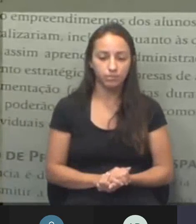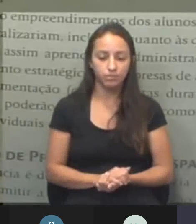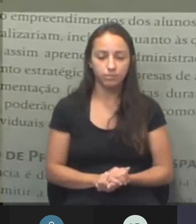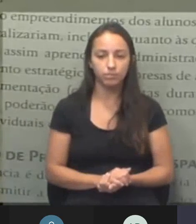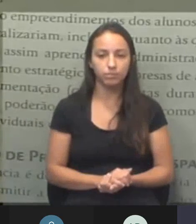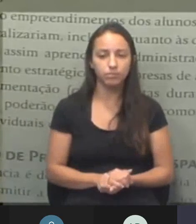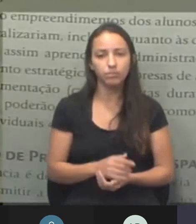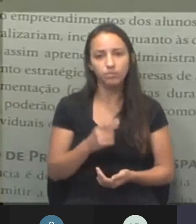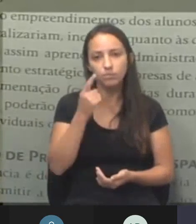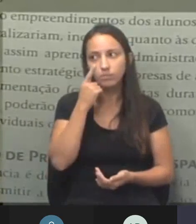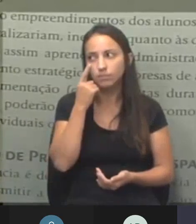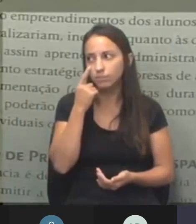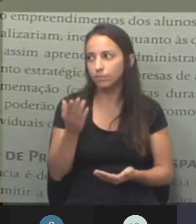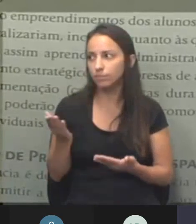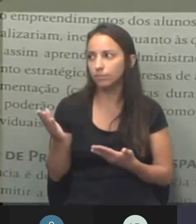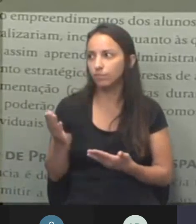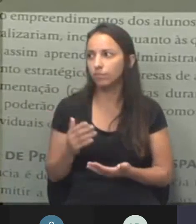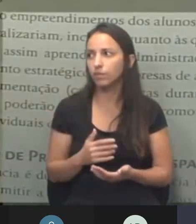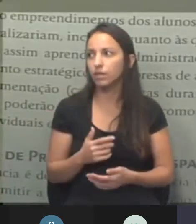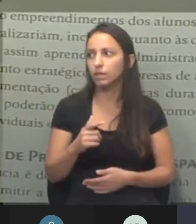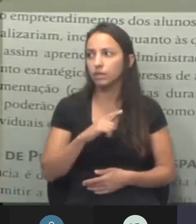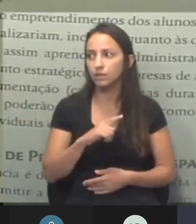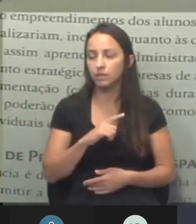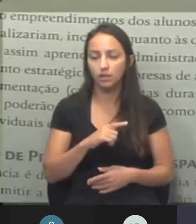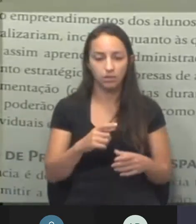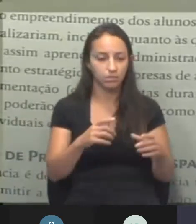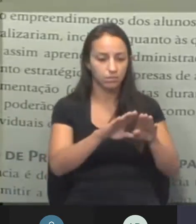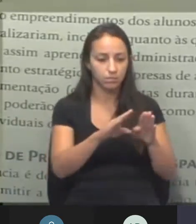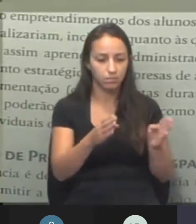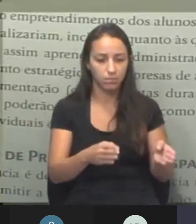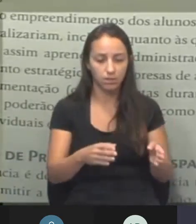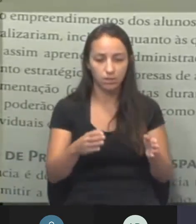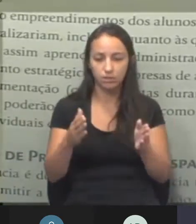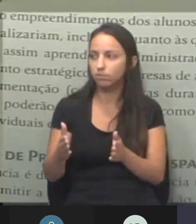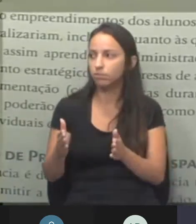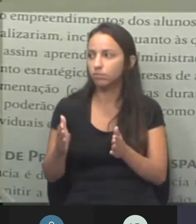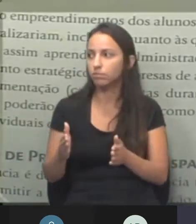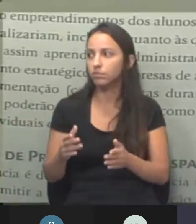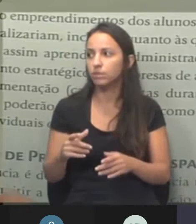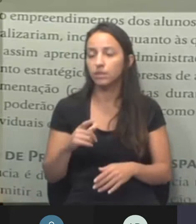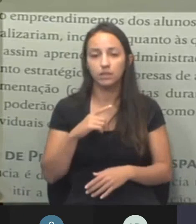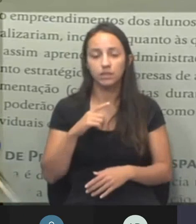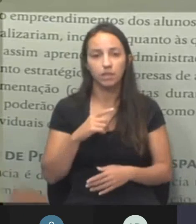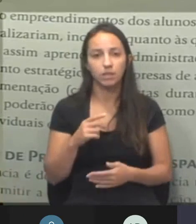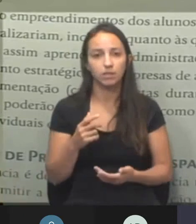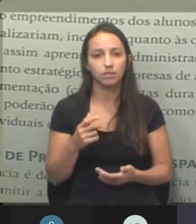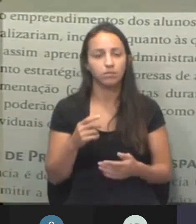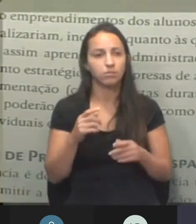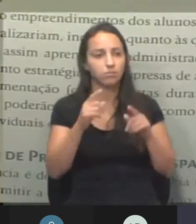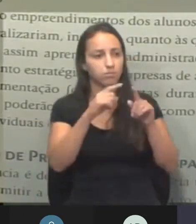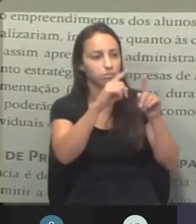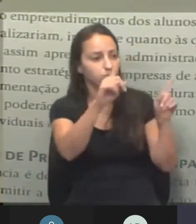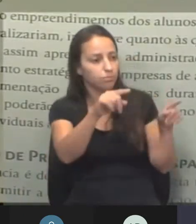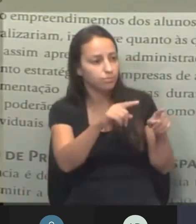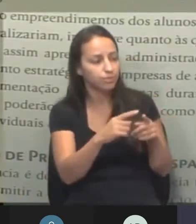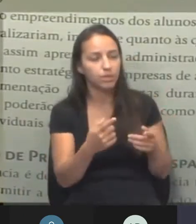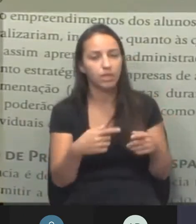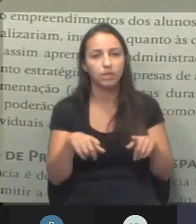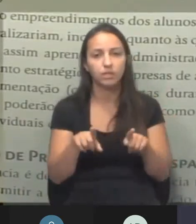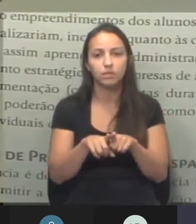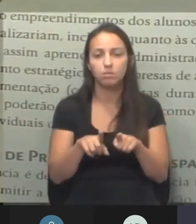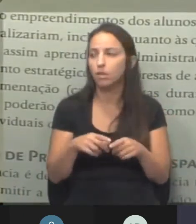Tá certo? Então, veja que além das mesas, considera vistas para o exterior, uns assentos